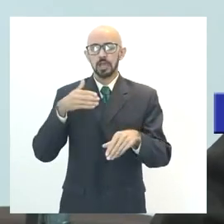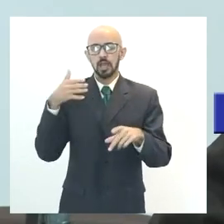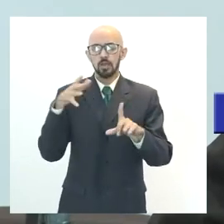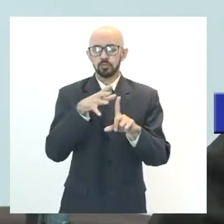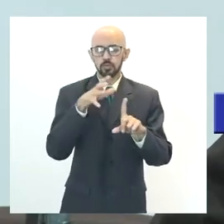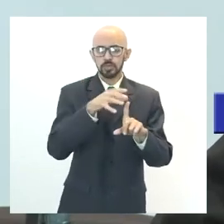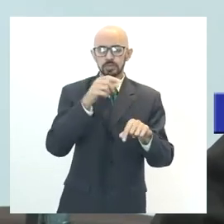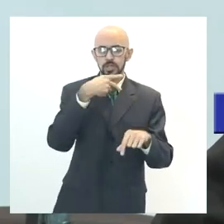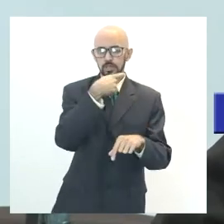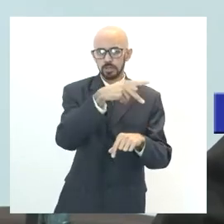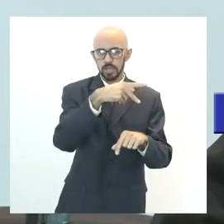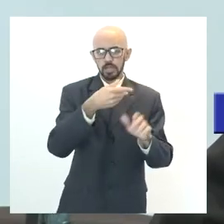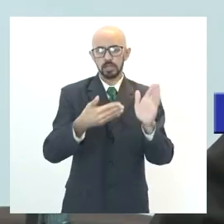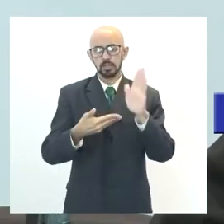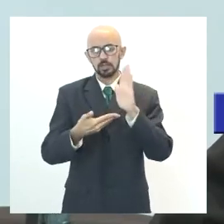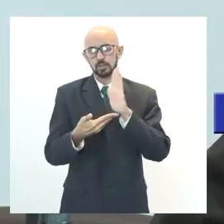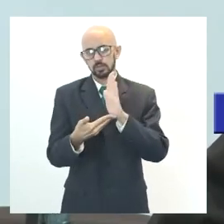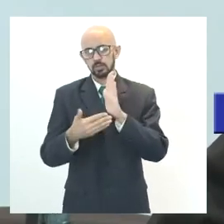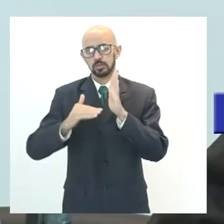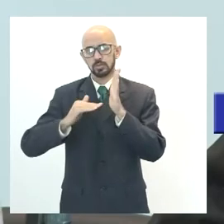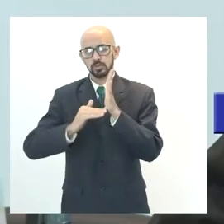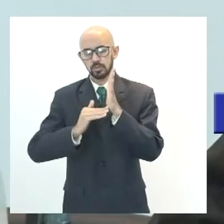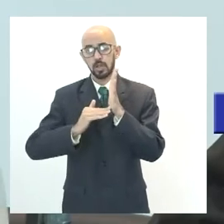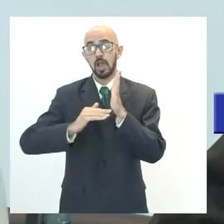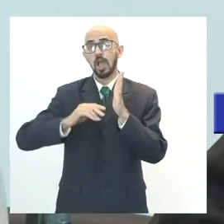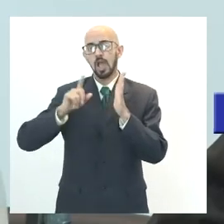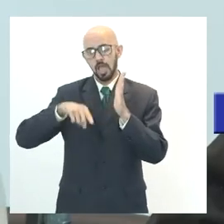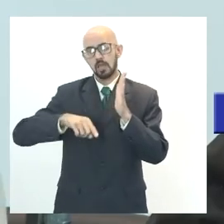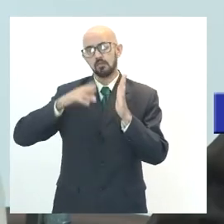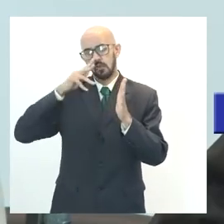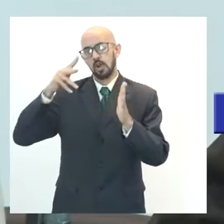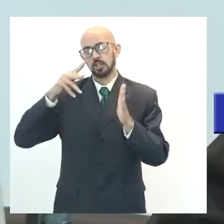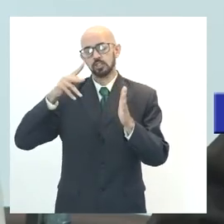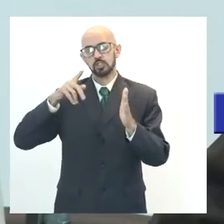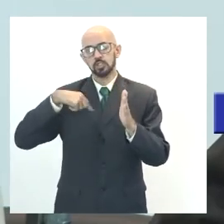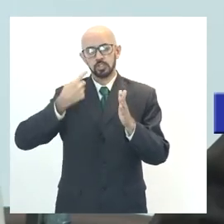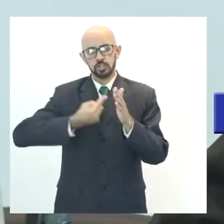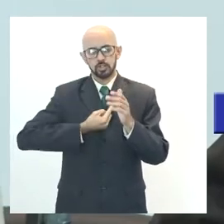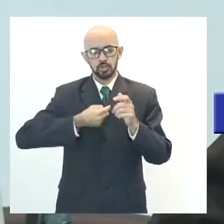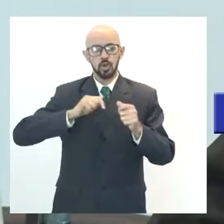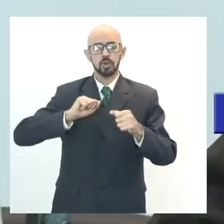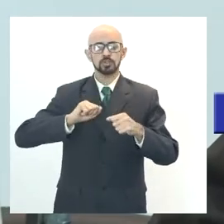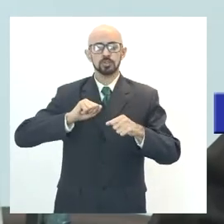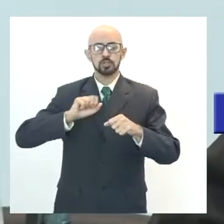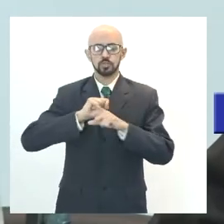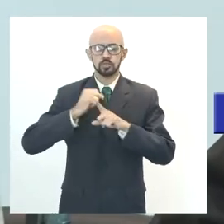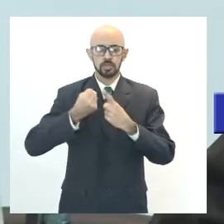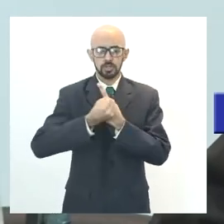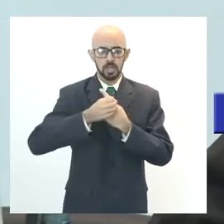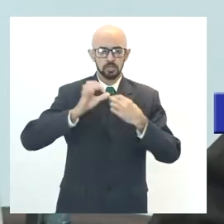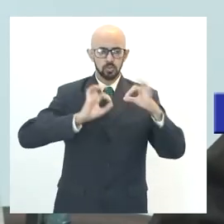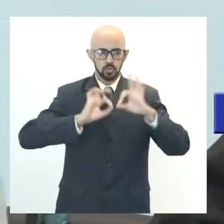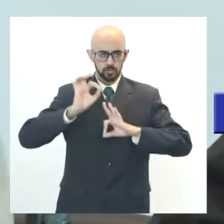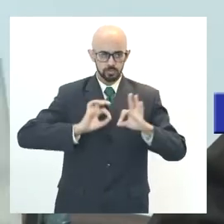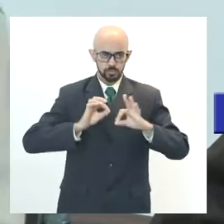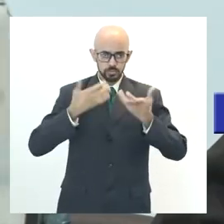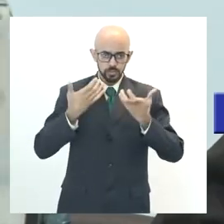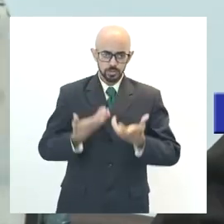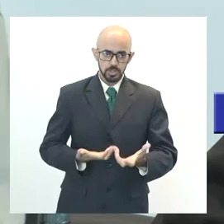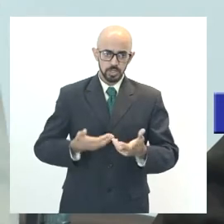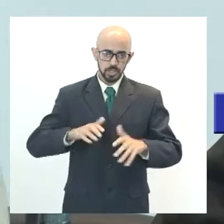sido grande e os trabalhadores que primamos pela sociedade organizada né e com melhorias